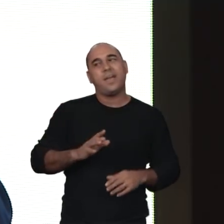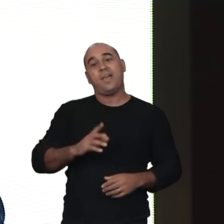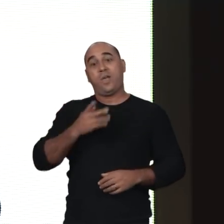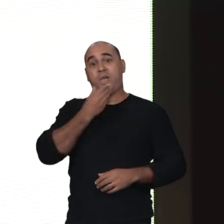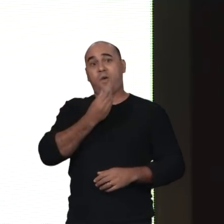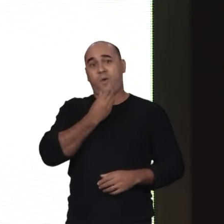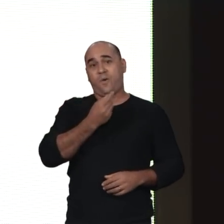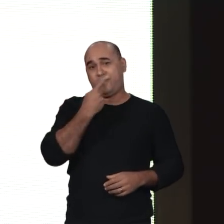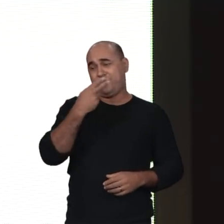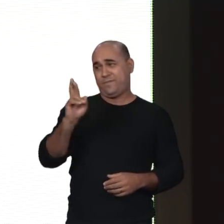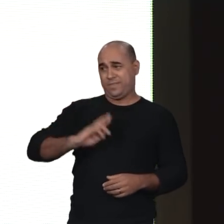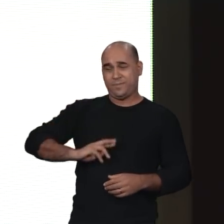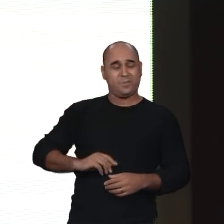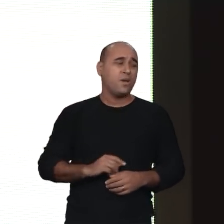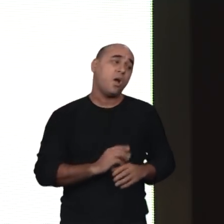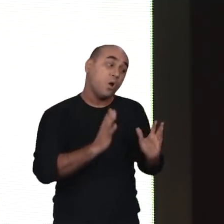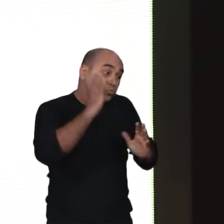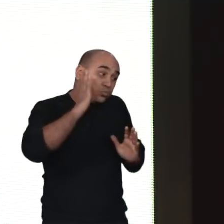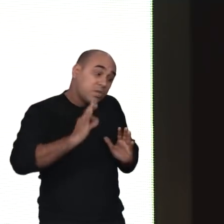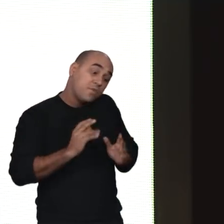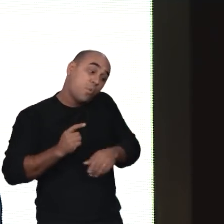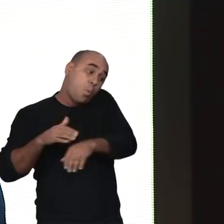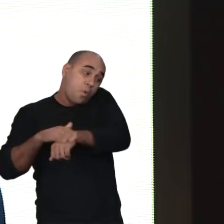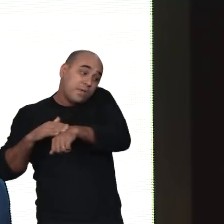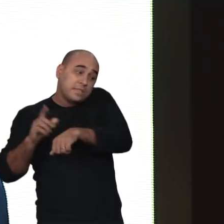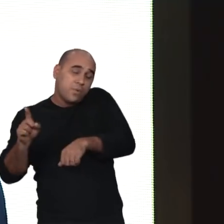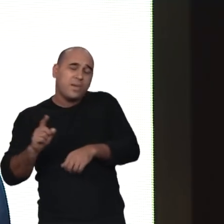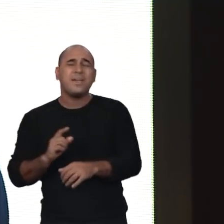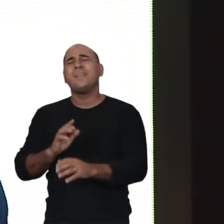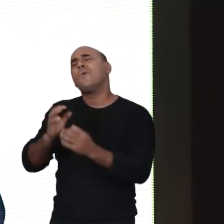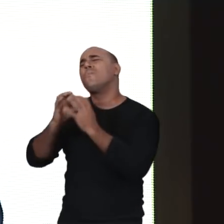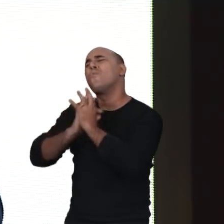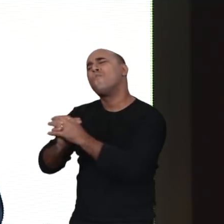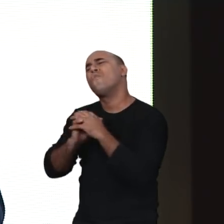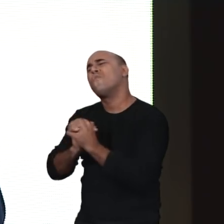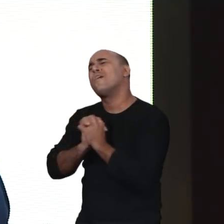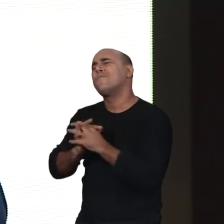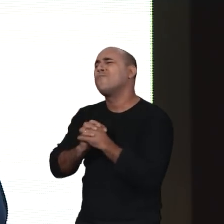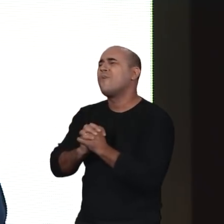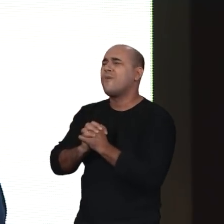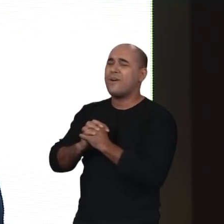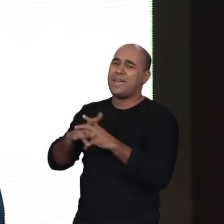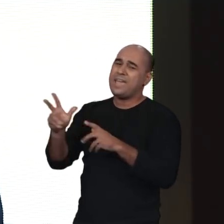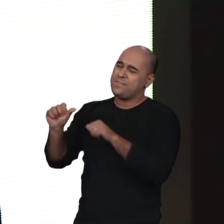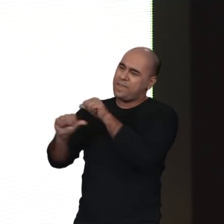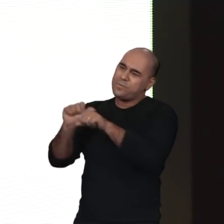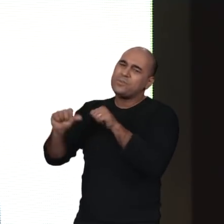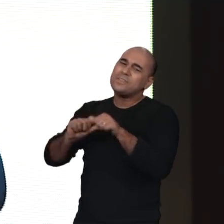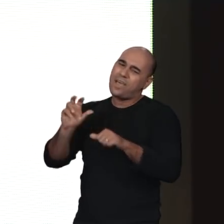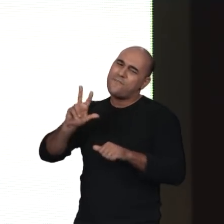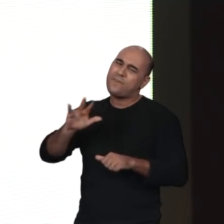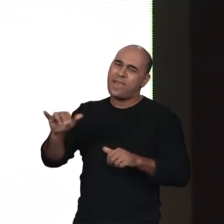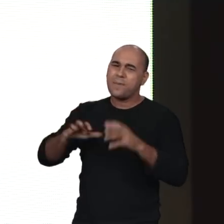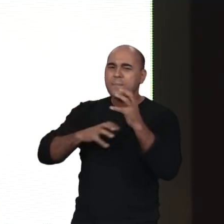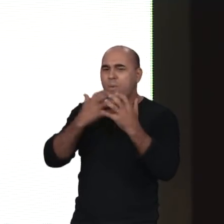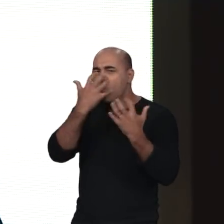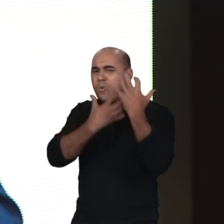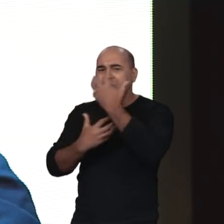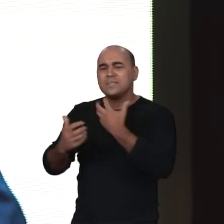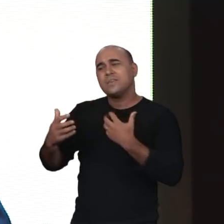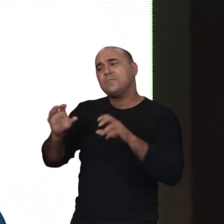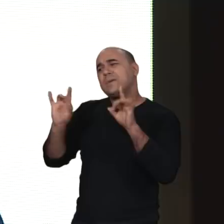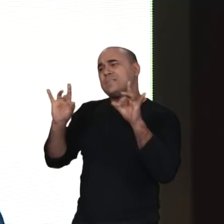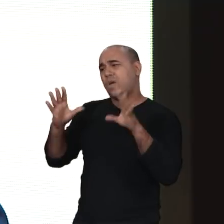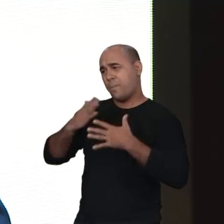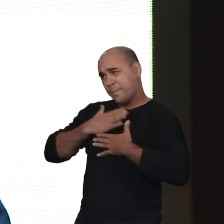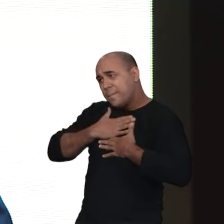Fala com eles que eu quero essa música, porque eu tenho certeza que quando eles souberem que sou eu que estou pedindo, eles vão acatar, porque eu já testemunhei para eles